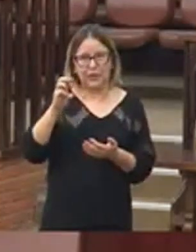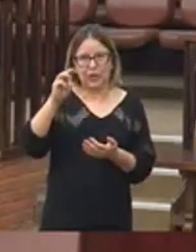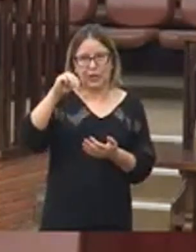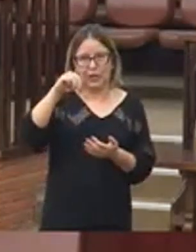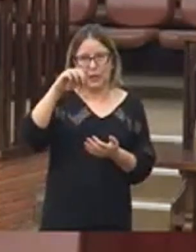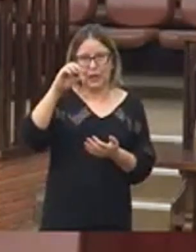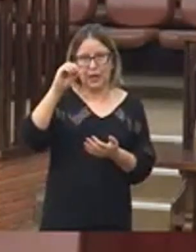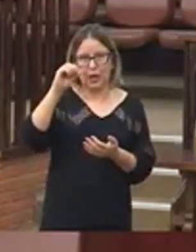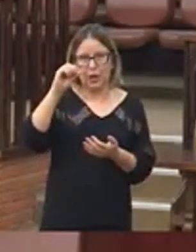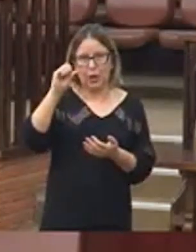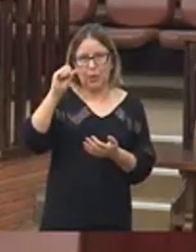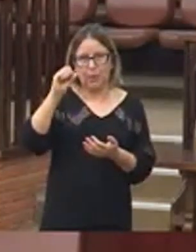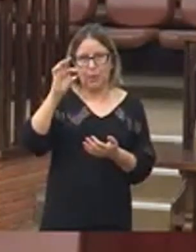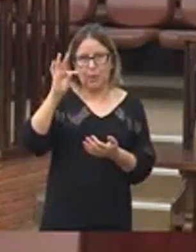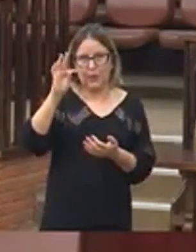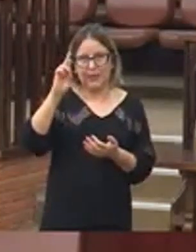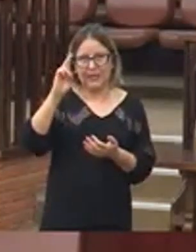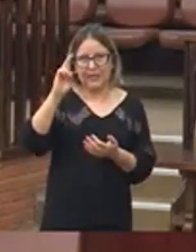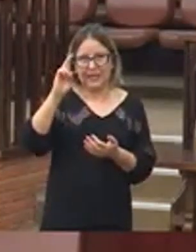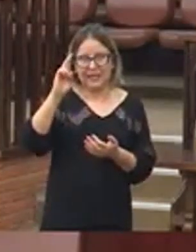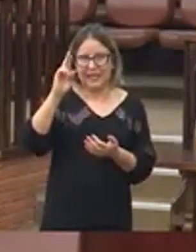Senhor Jesus.